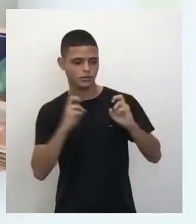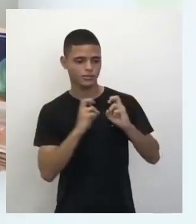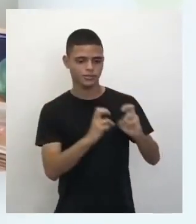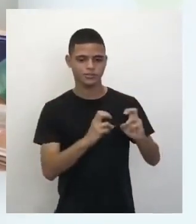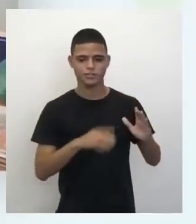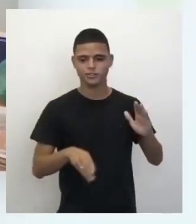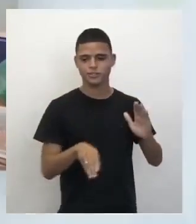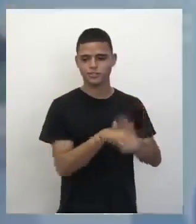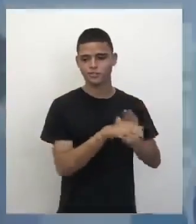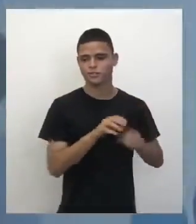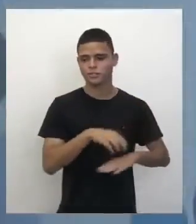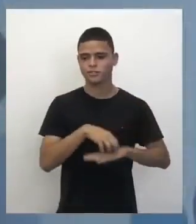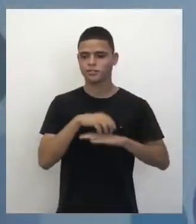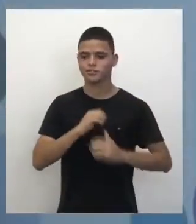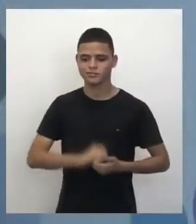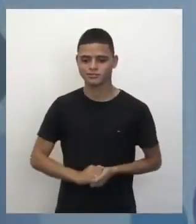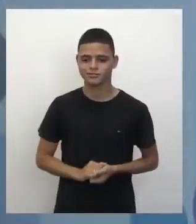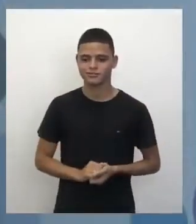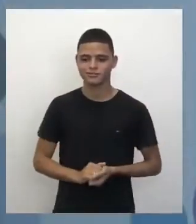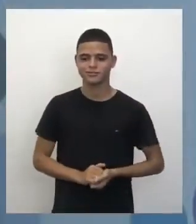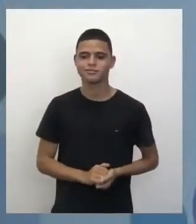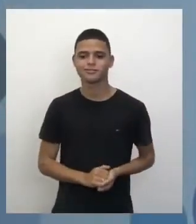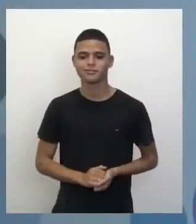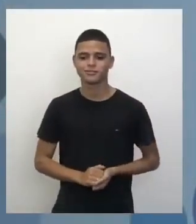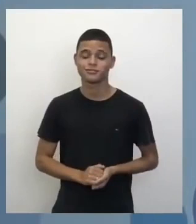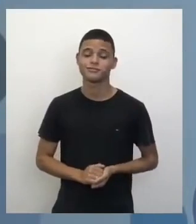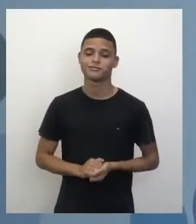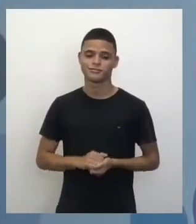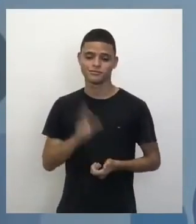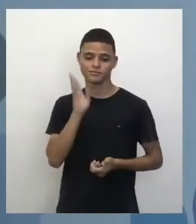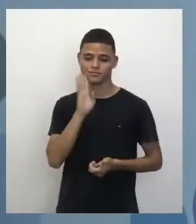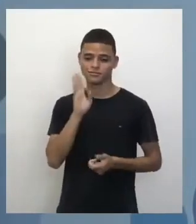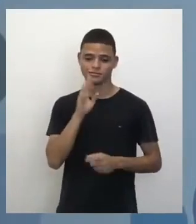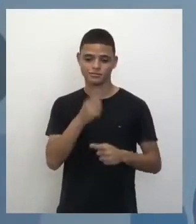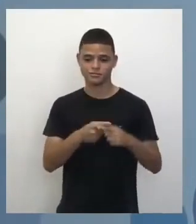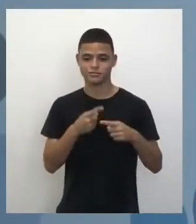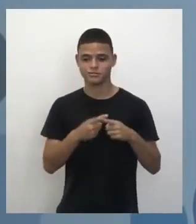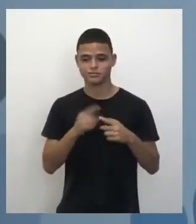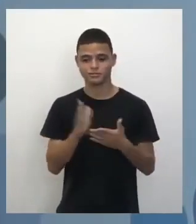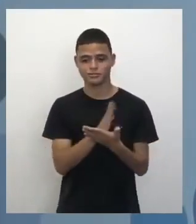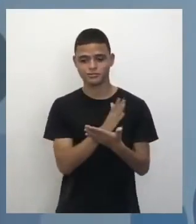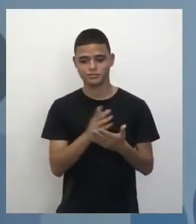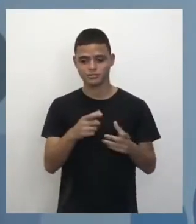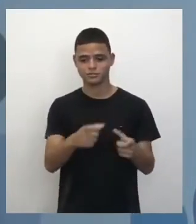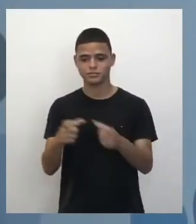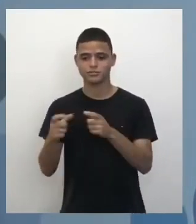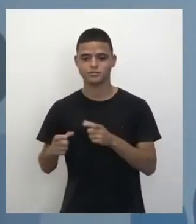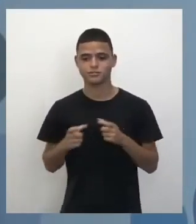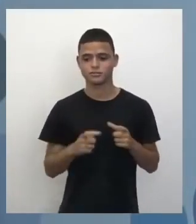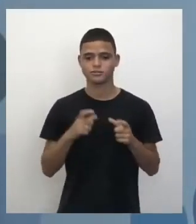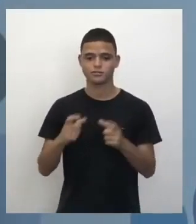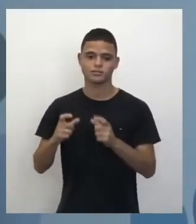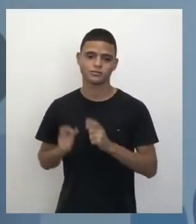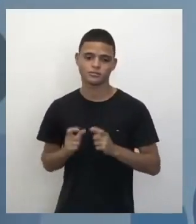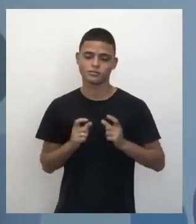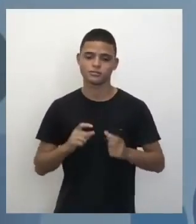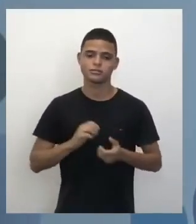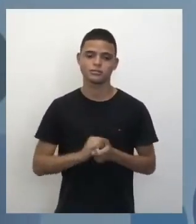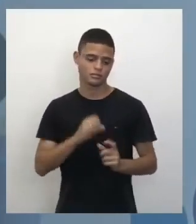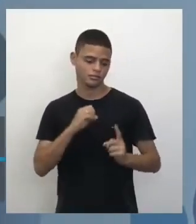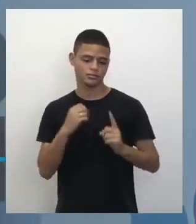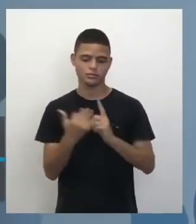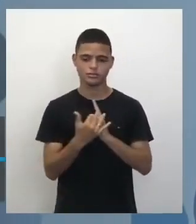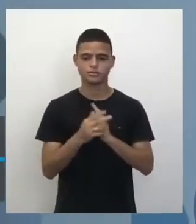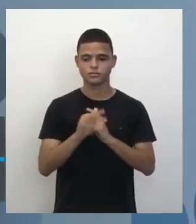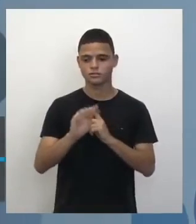centro. Olha que bacana. É legal porque alguns lugares, eu vou usar um termo que talvez a socióloga Fabiana